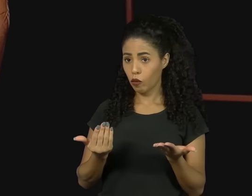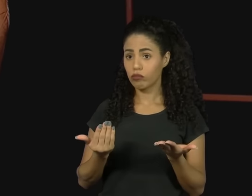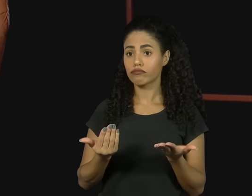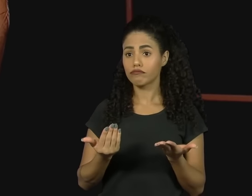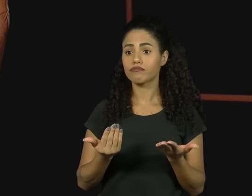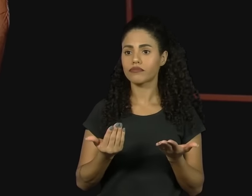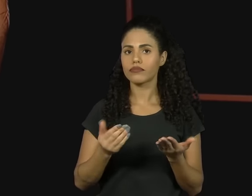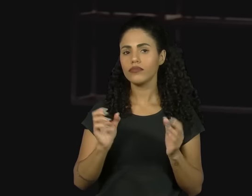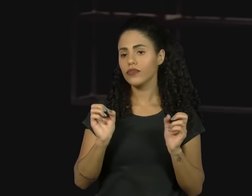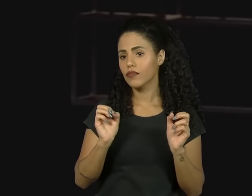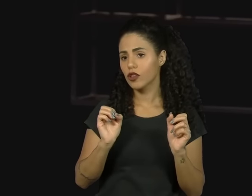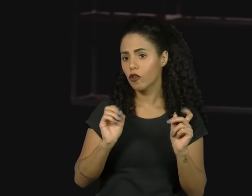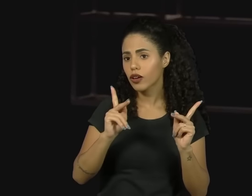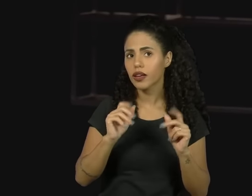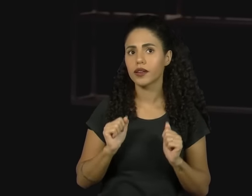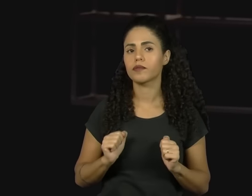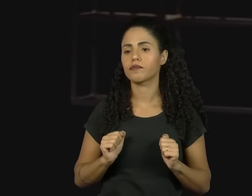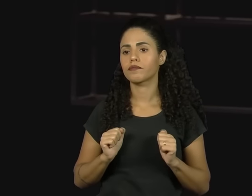ok.